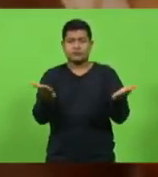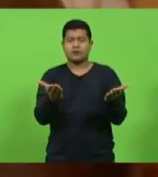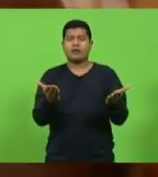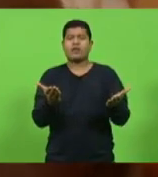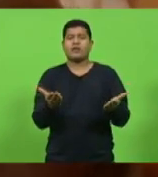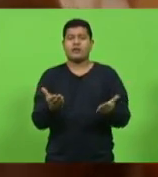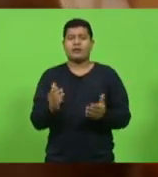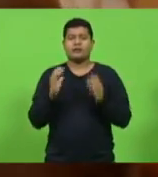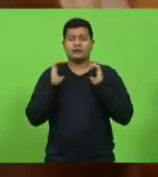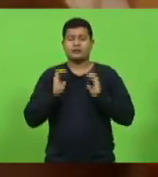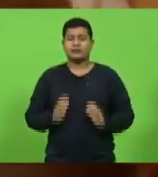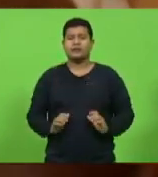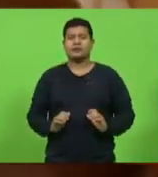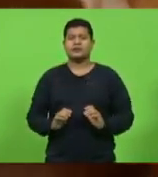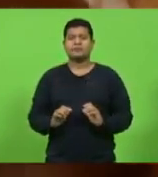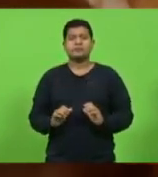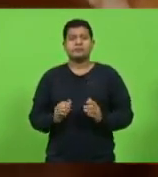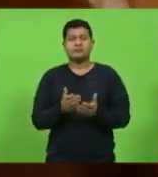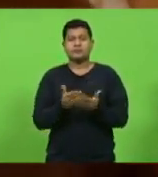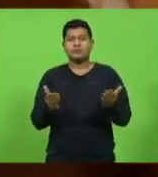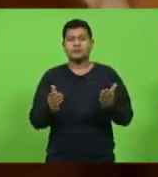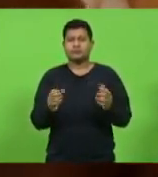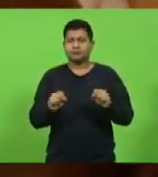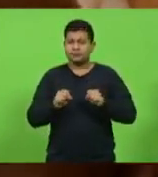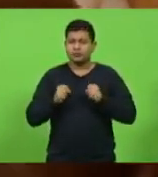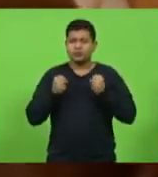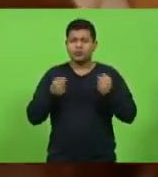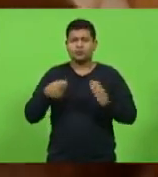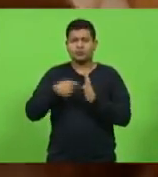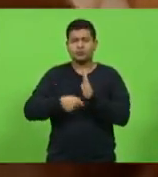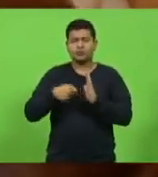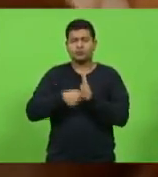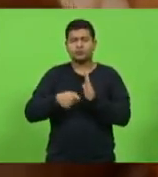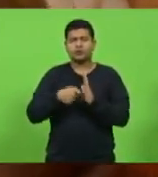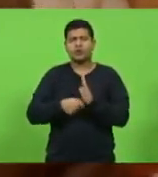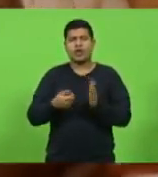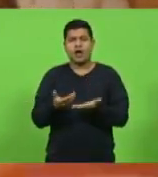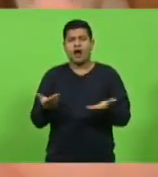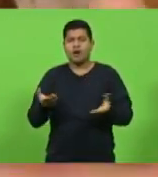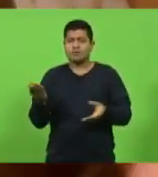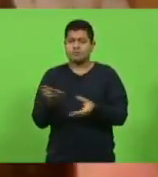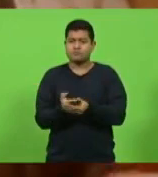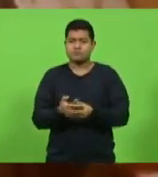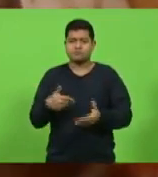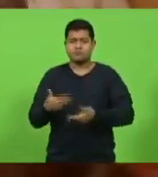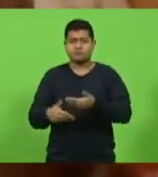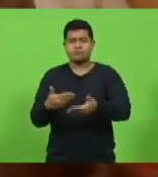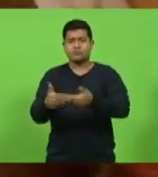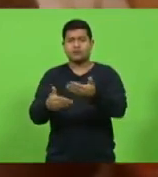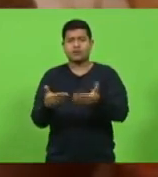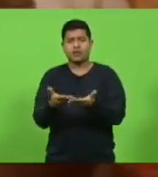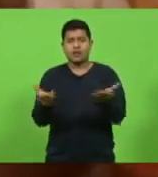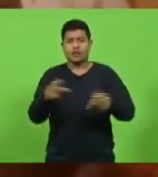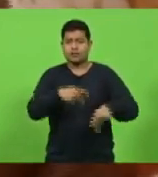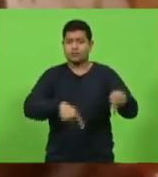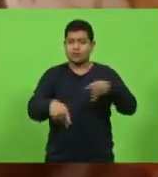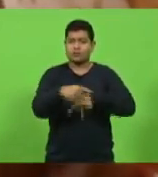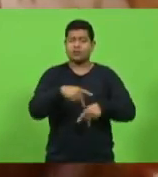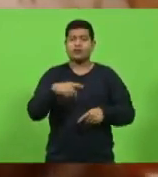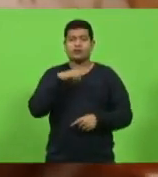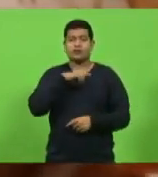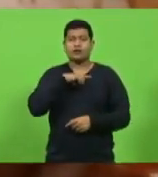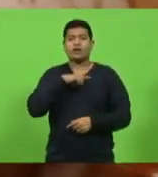lutaram legalmente, do início ao fim neste processo, para que o nosso povo tivesse este